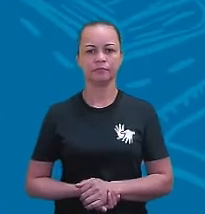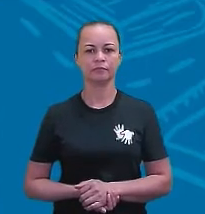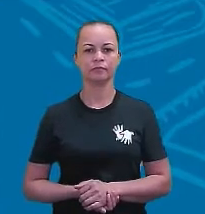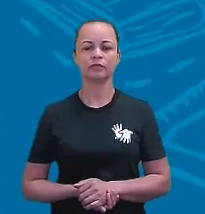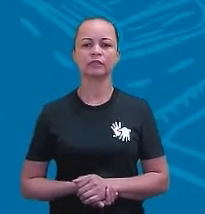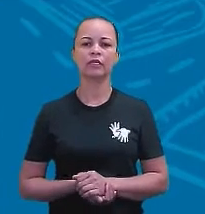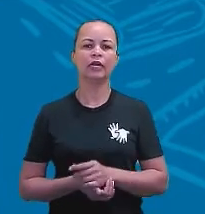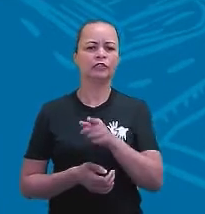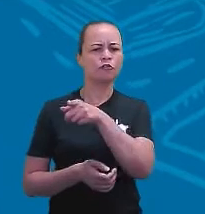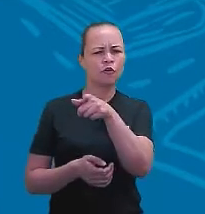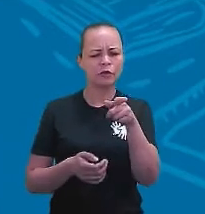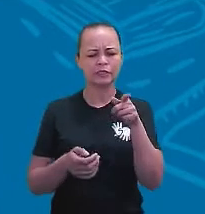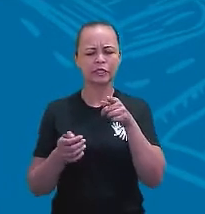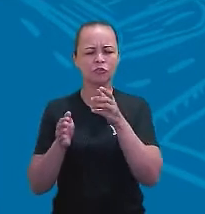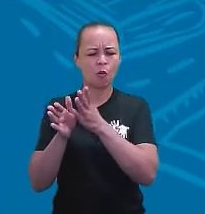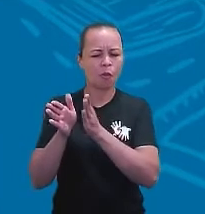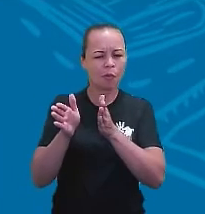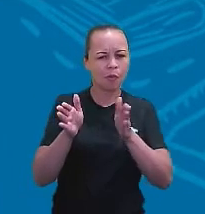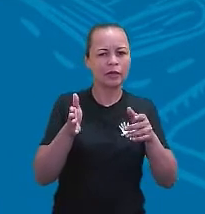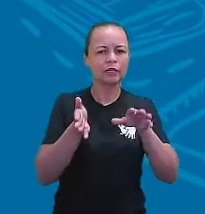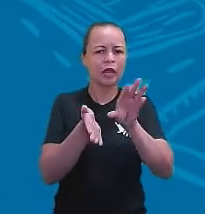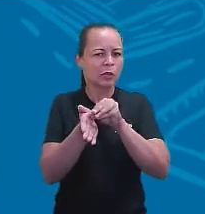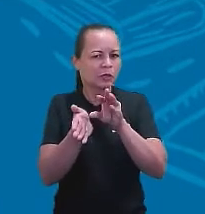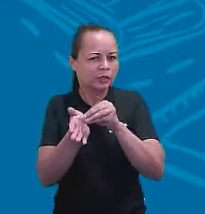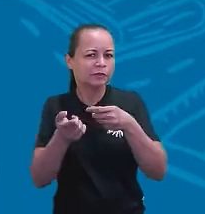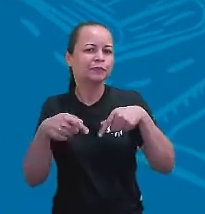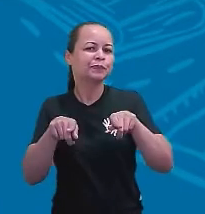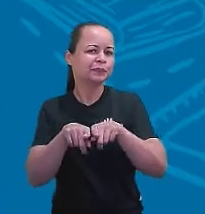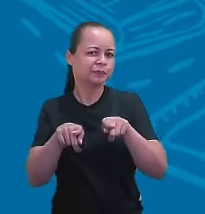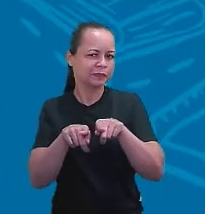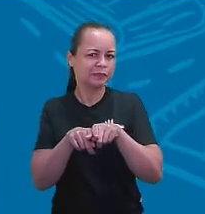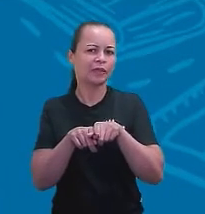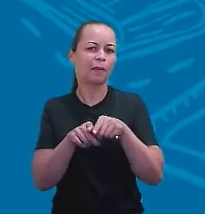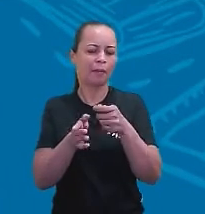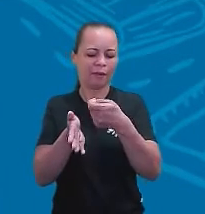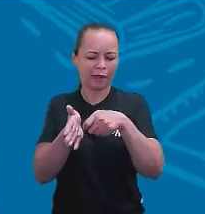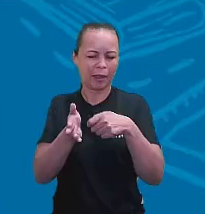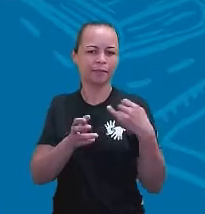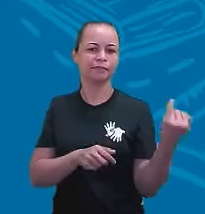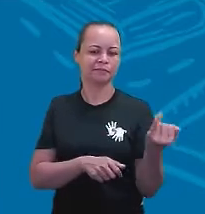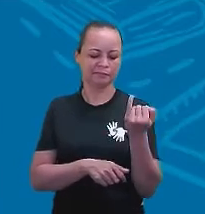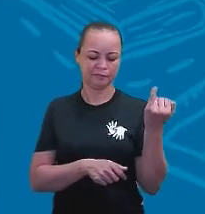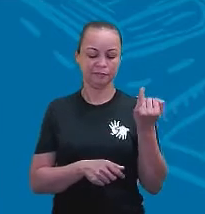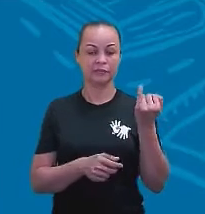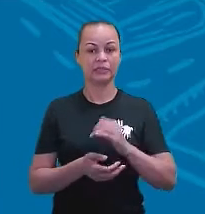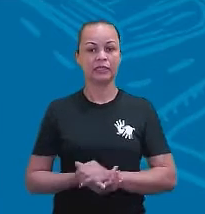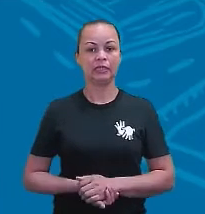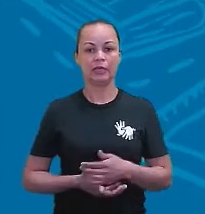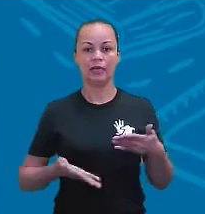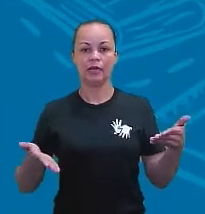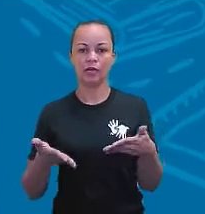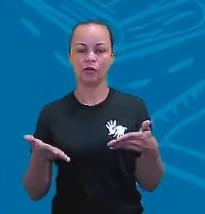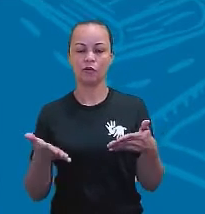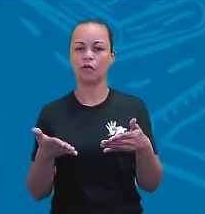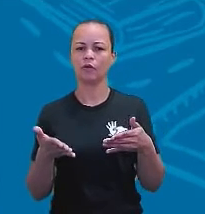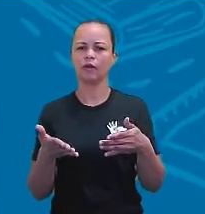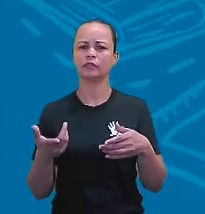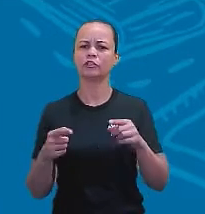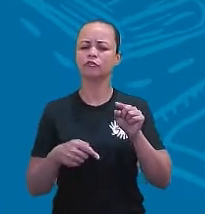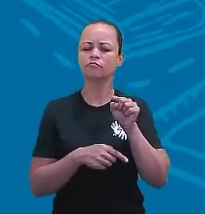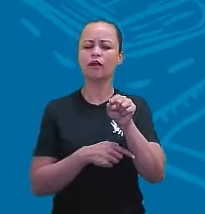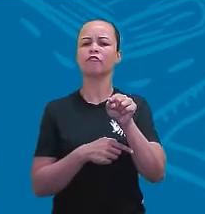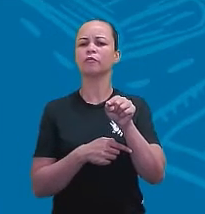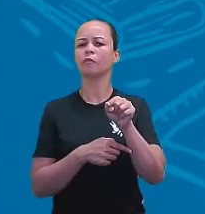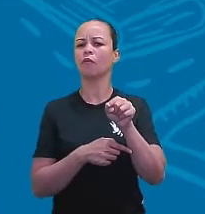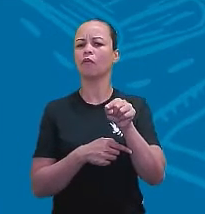vai acompanhando, vai fazendo também as anotações, porque é super importante. Agora, se a gente afirmou, como é que a